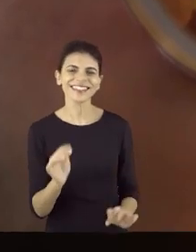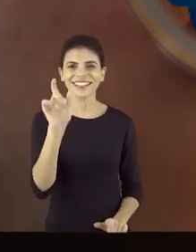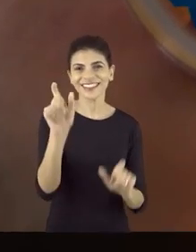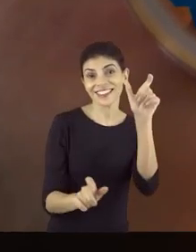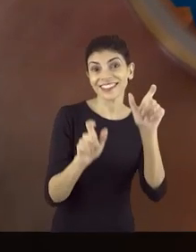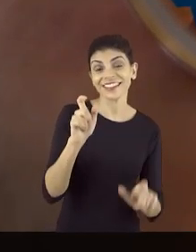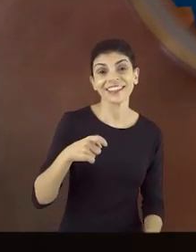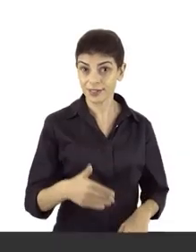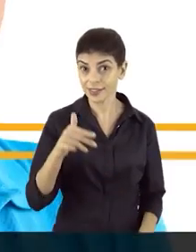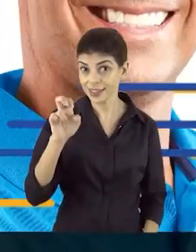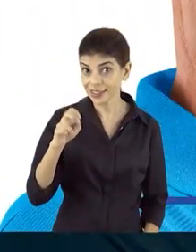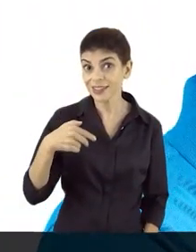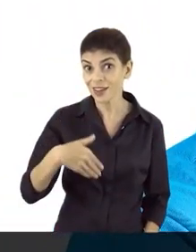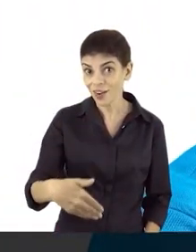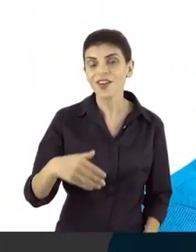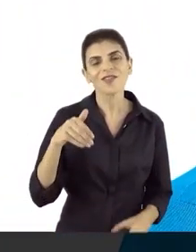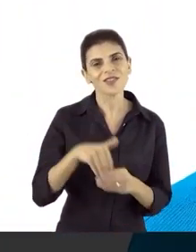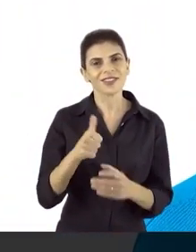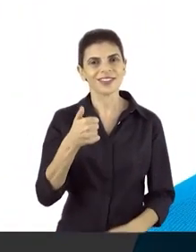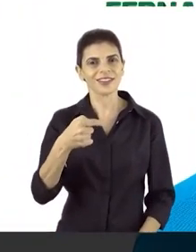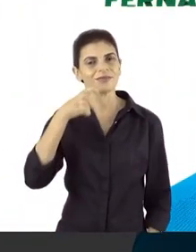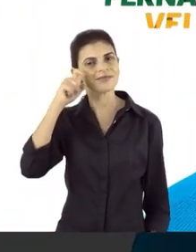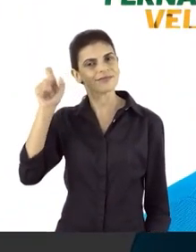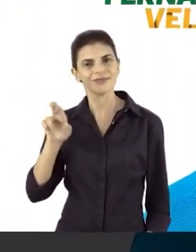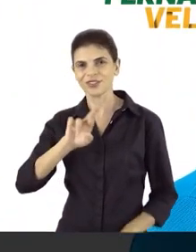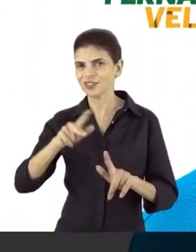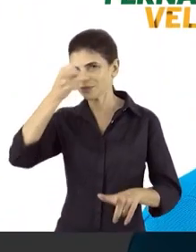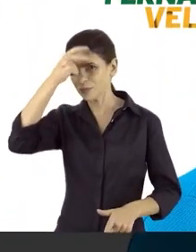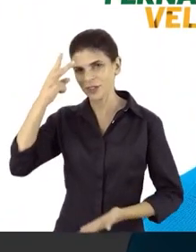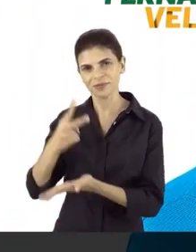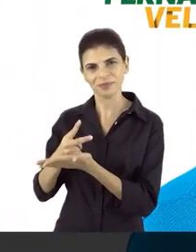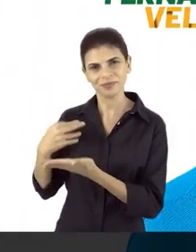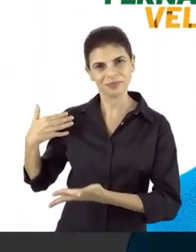Rio voltar a sorrir. Luiz Lima, diferente disso tudo que está aí. É Tijuca, é Santa.